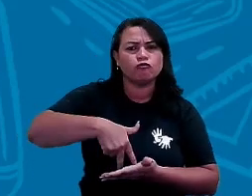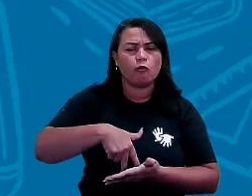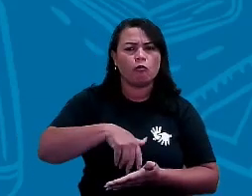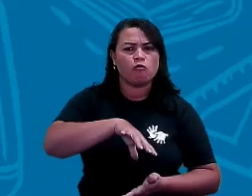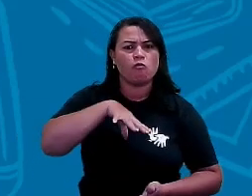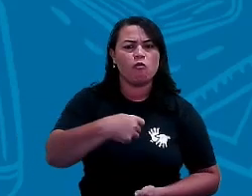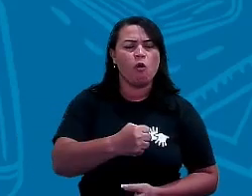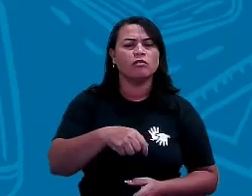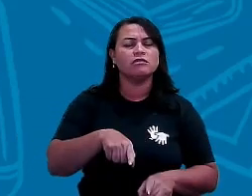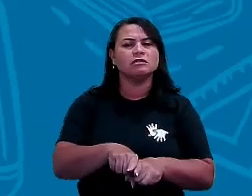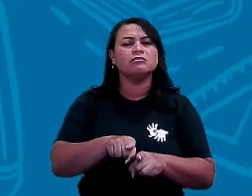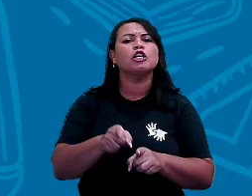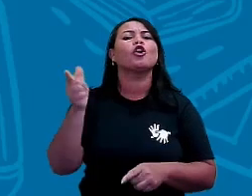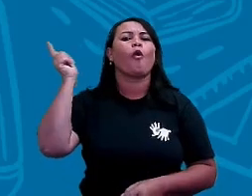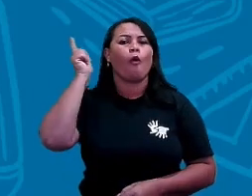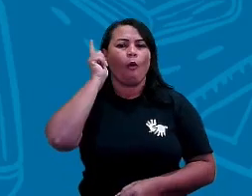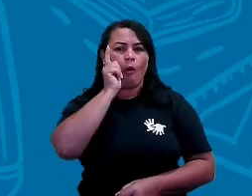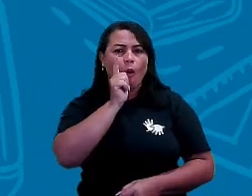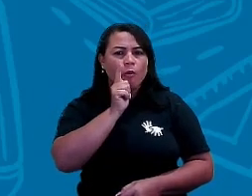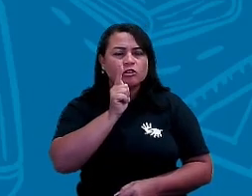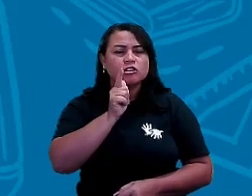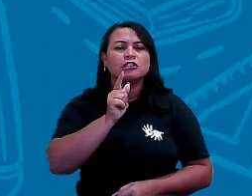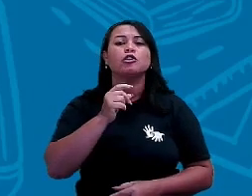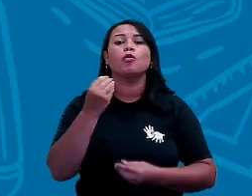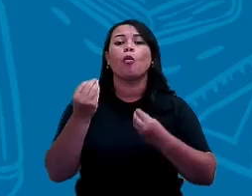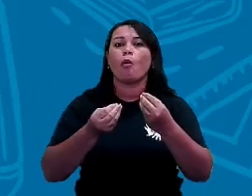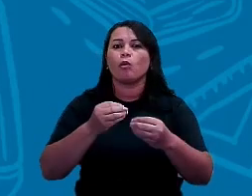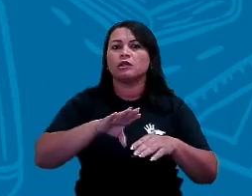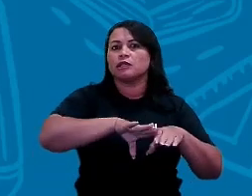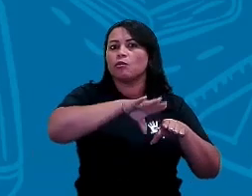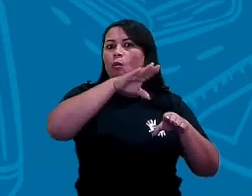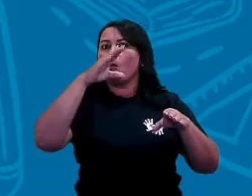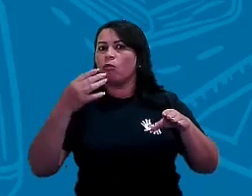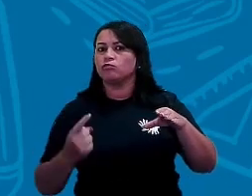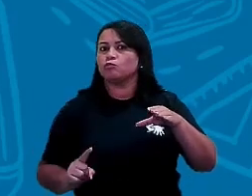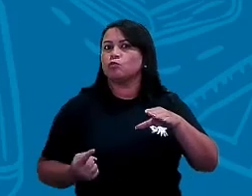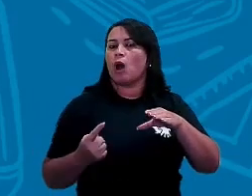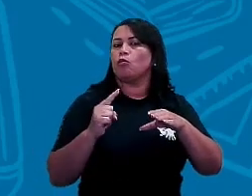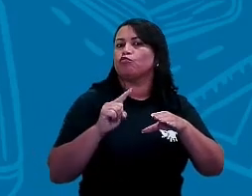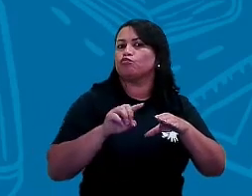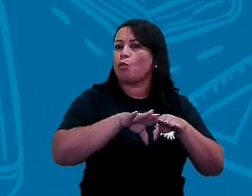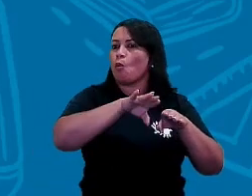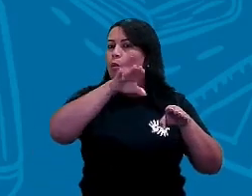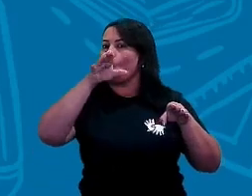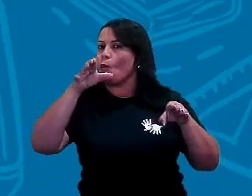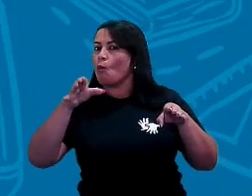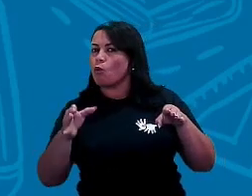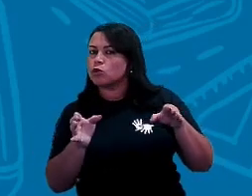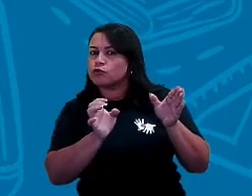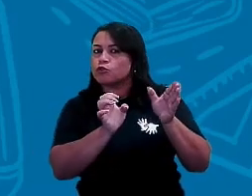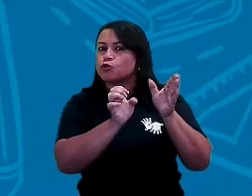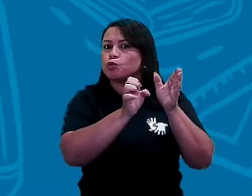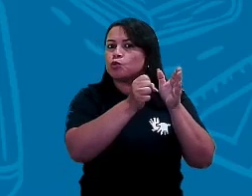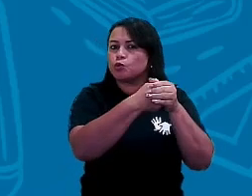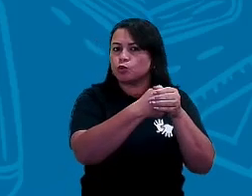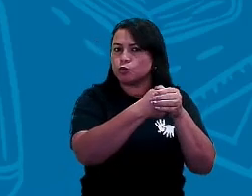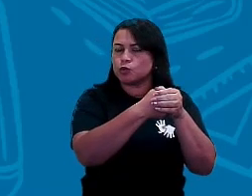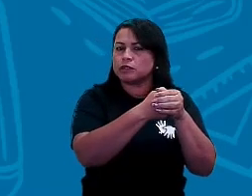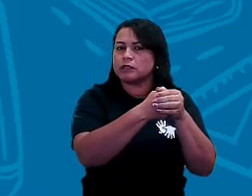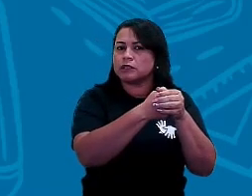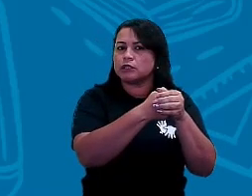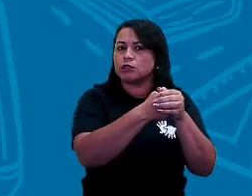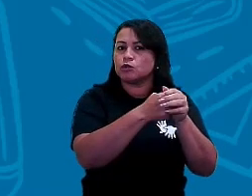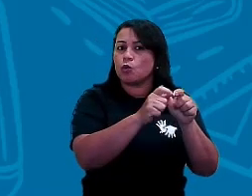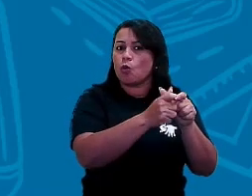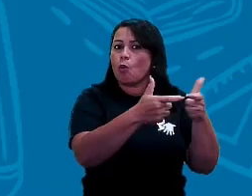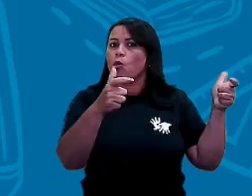soldados conseguiram atraí-los em direção ao alto do monte, onde estava escondido o grosso da